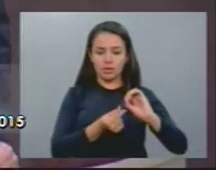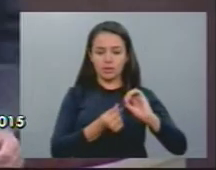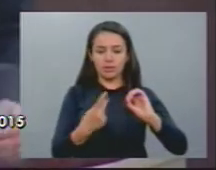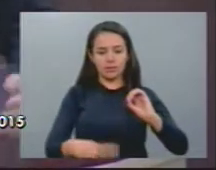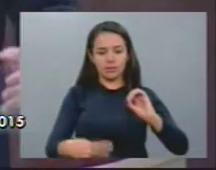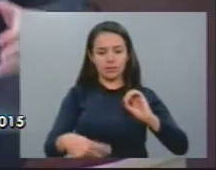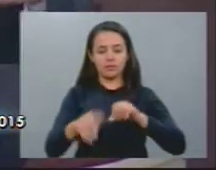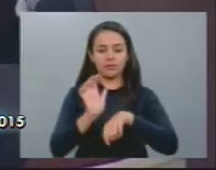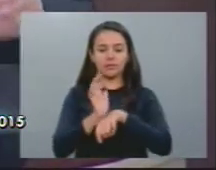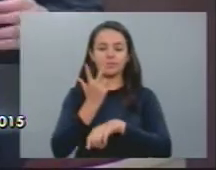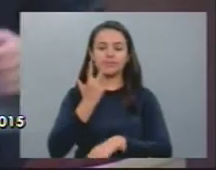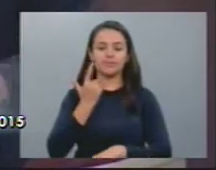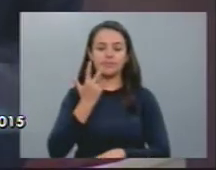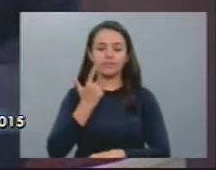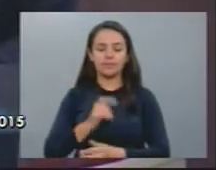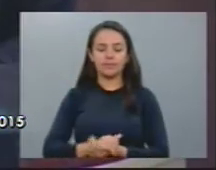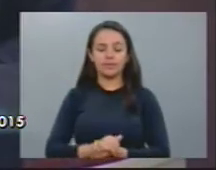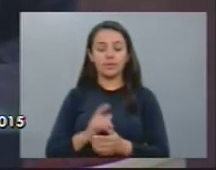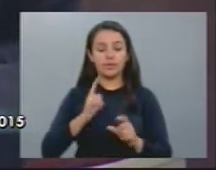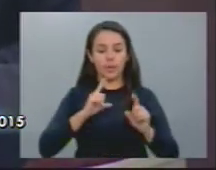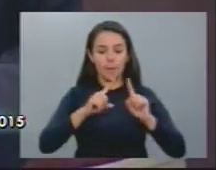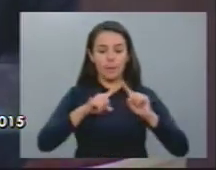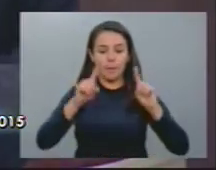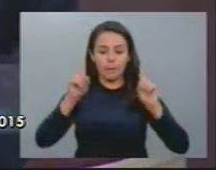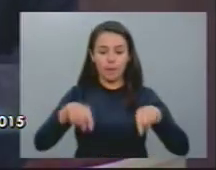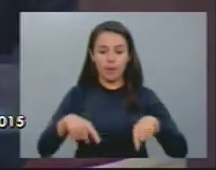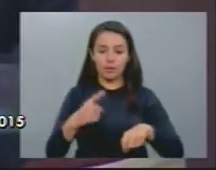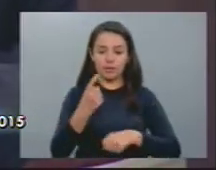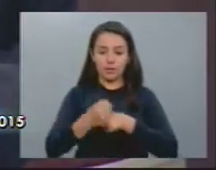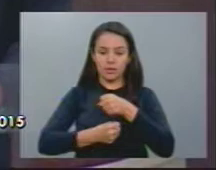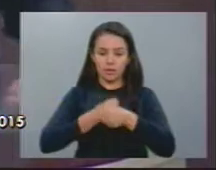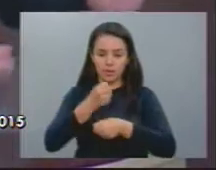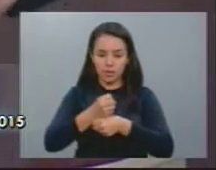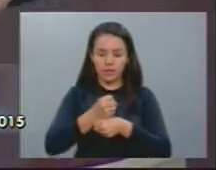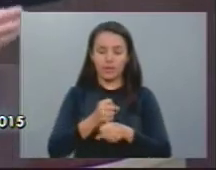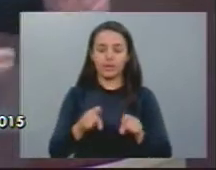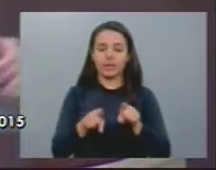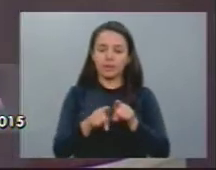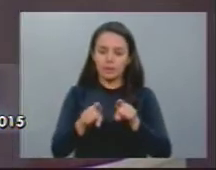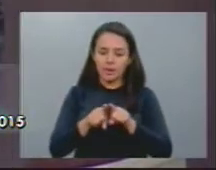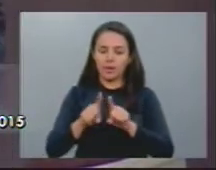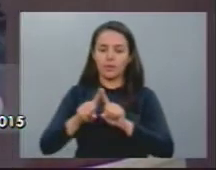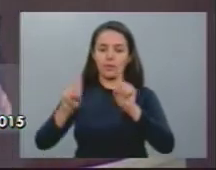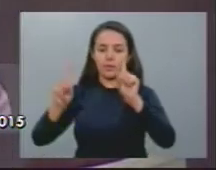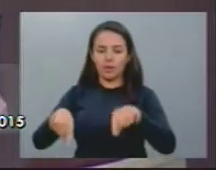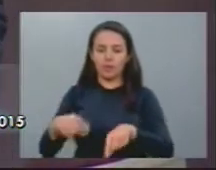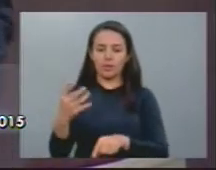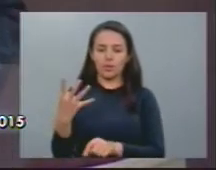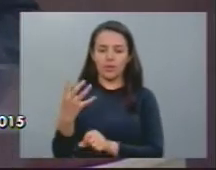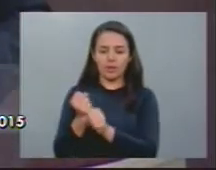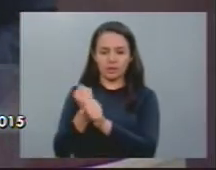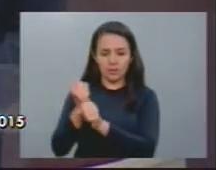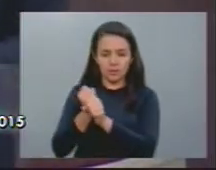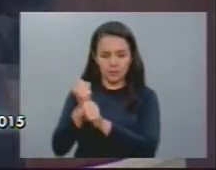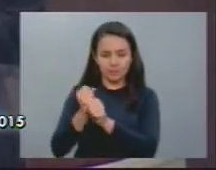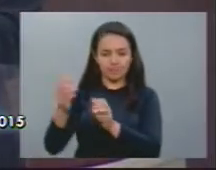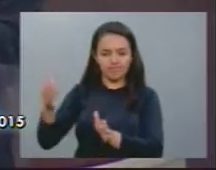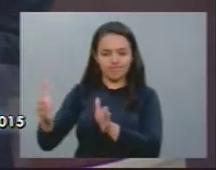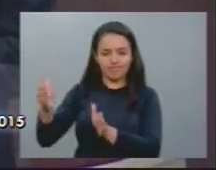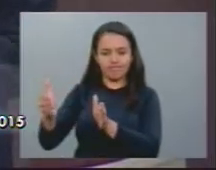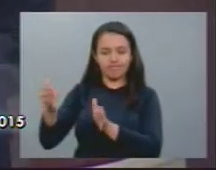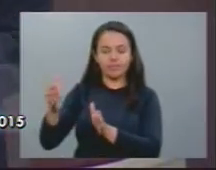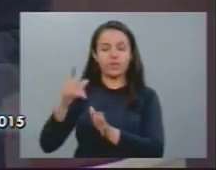Ceará. O plano plurianual e a lei orçamentária anual. Já havíamos votado a LDO, e